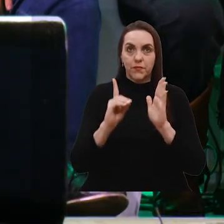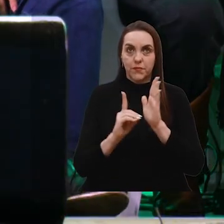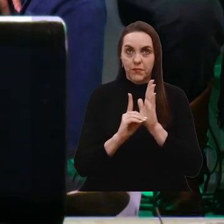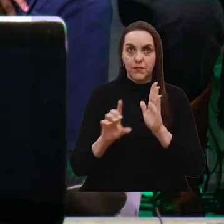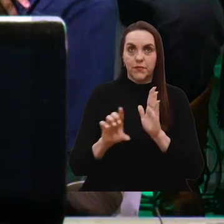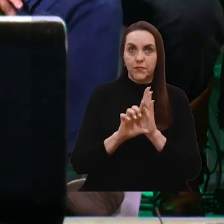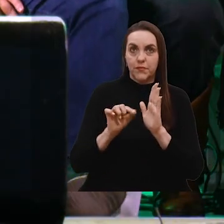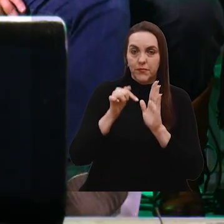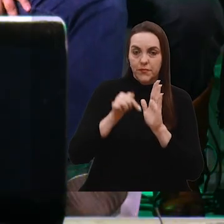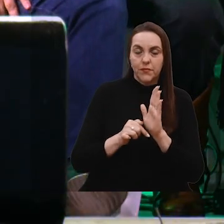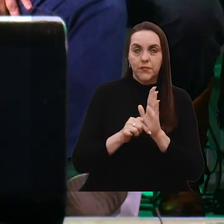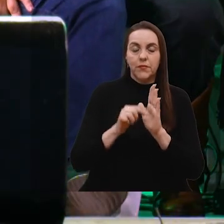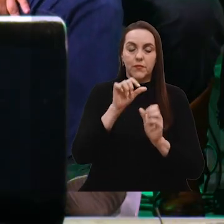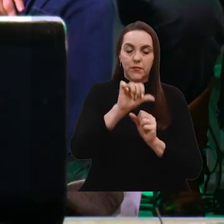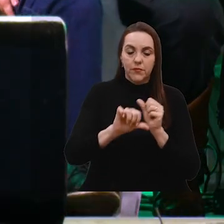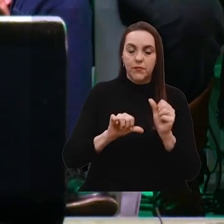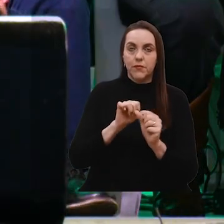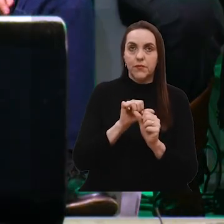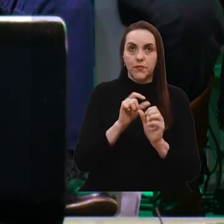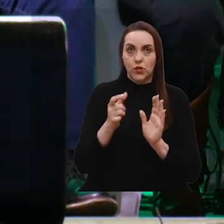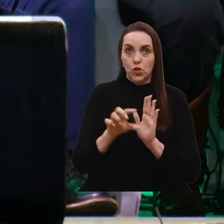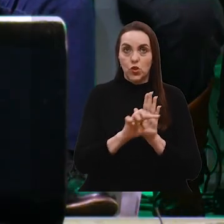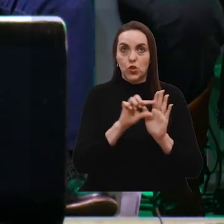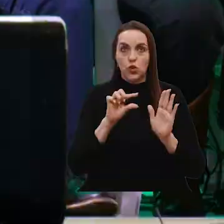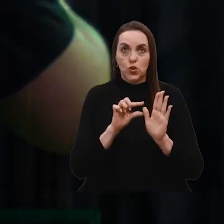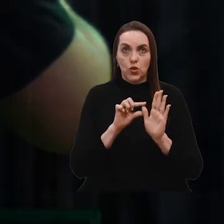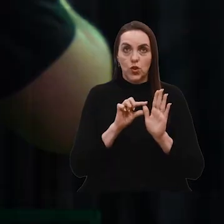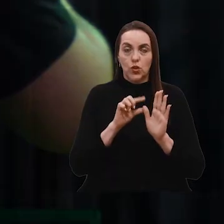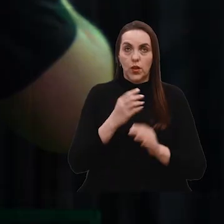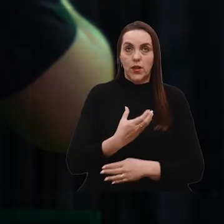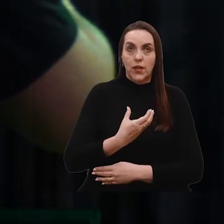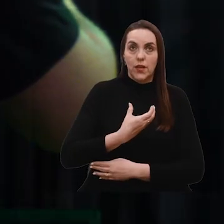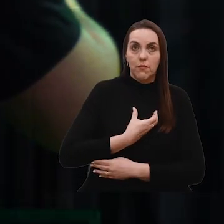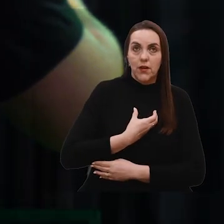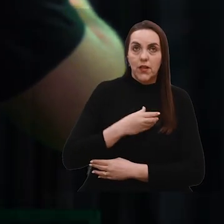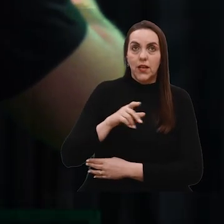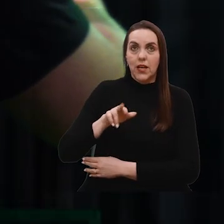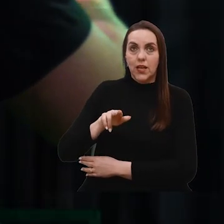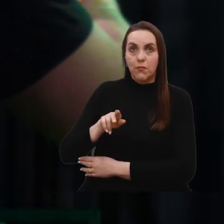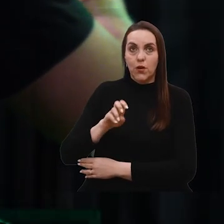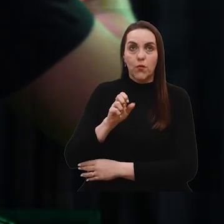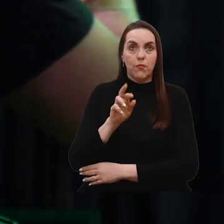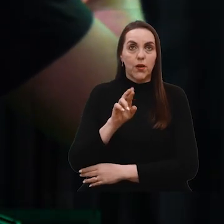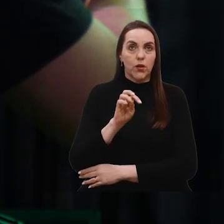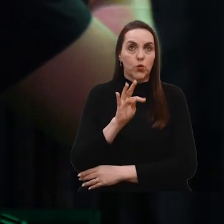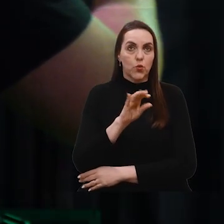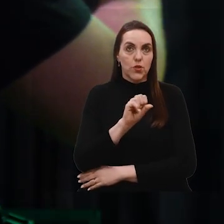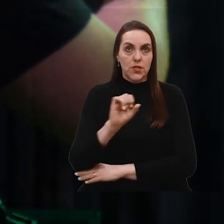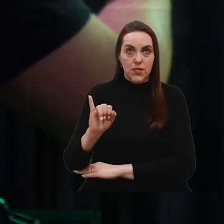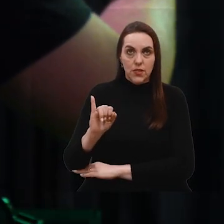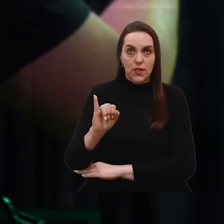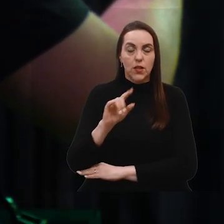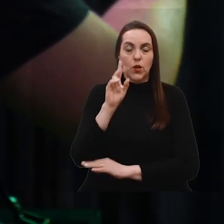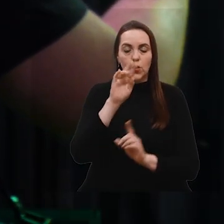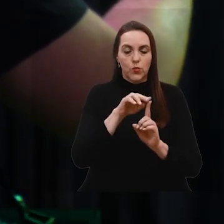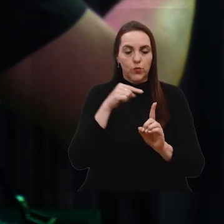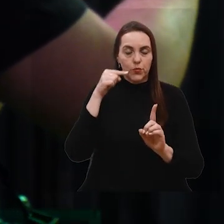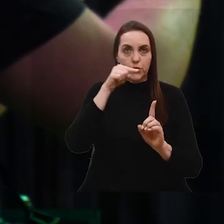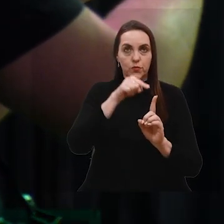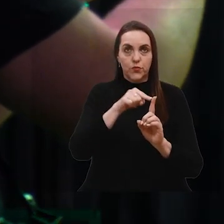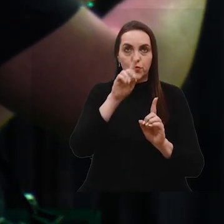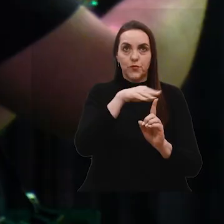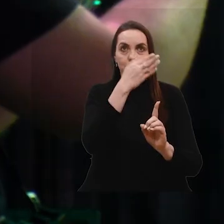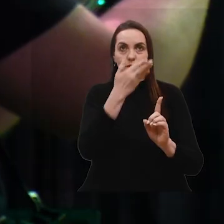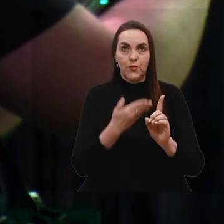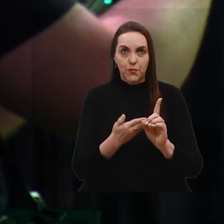Câmara aprovou o decreto legislativo que alterou o título da comenda para a Medalha Irmãos Bertucci,